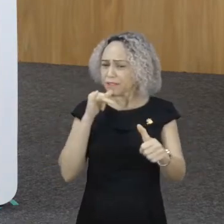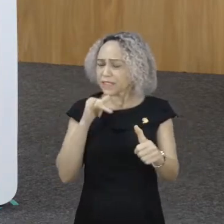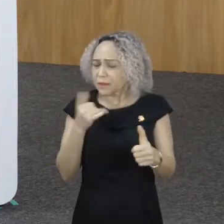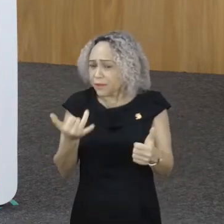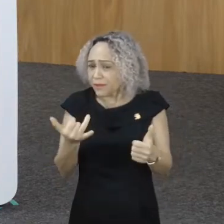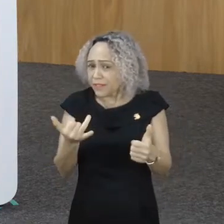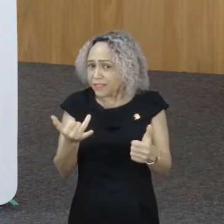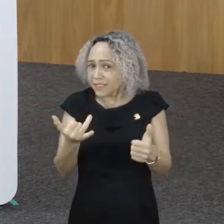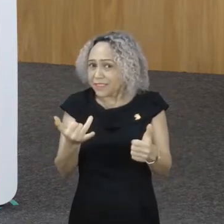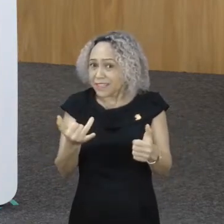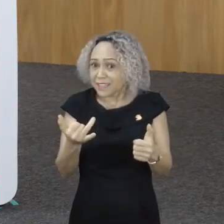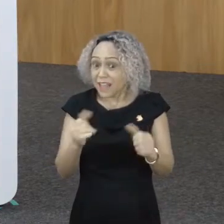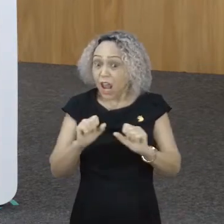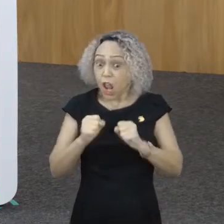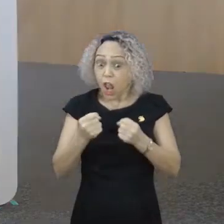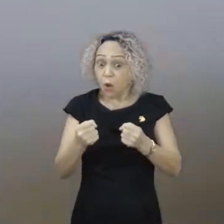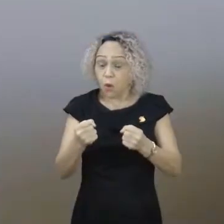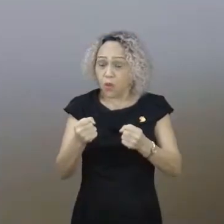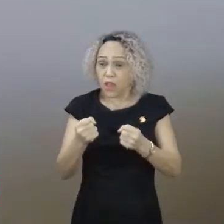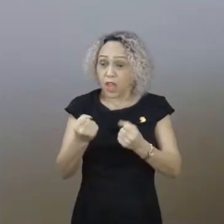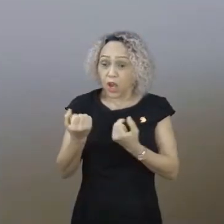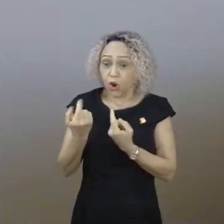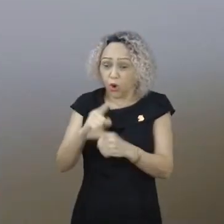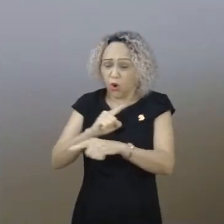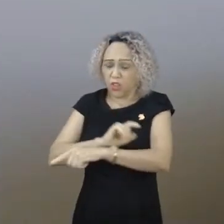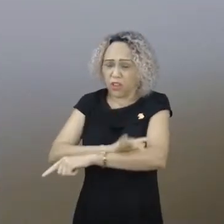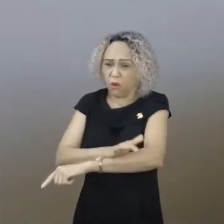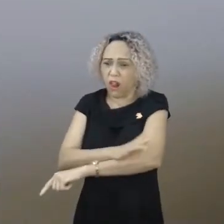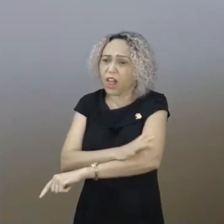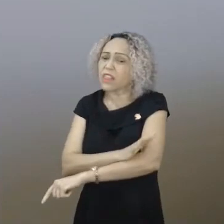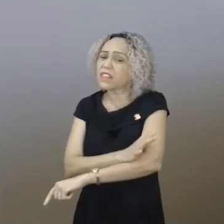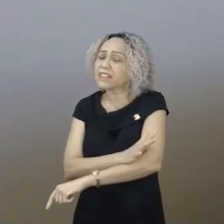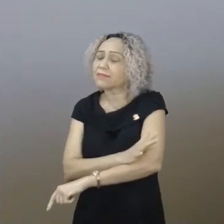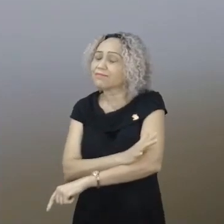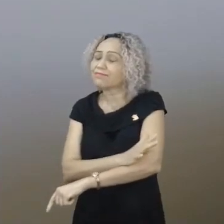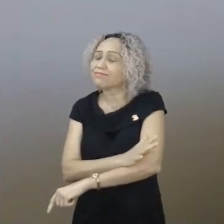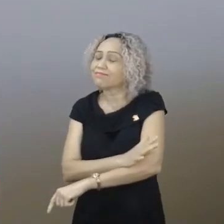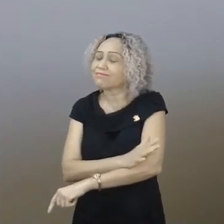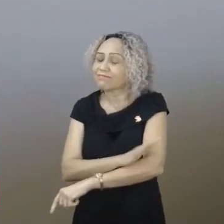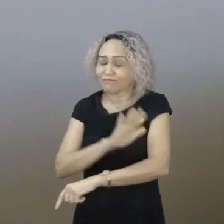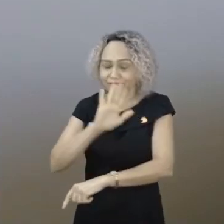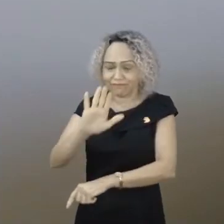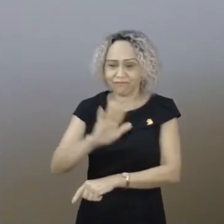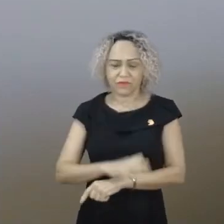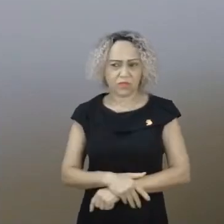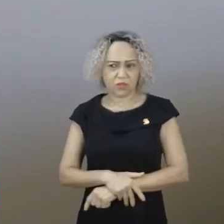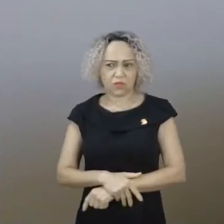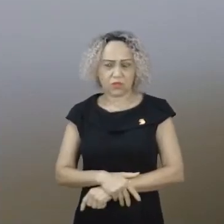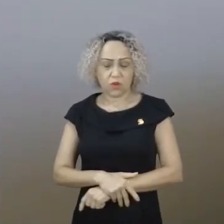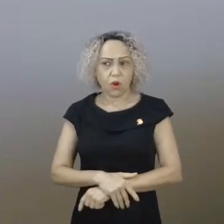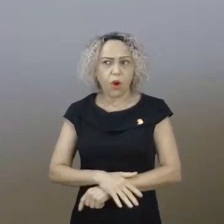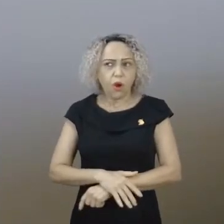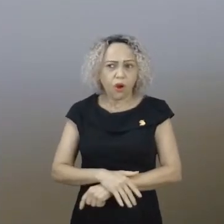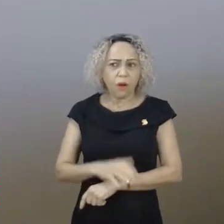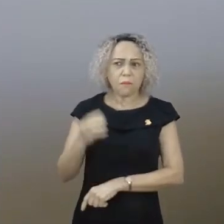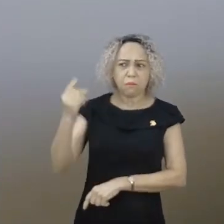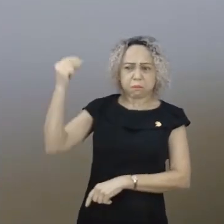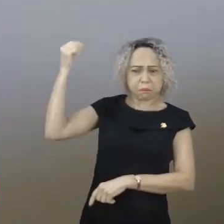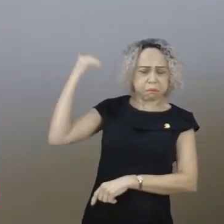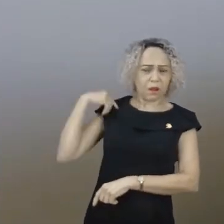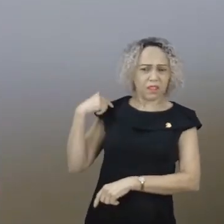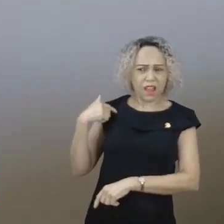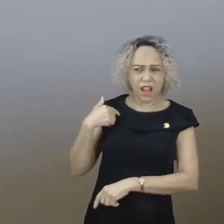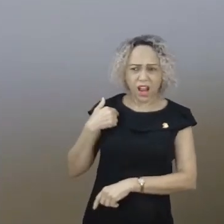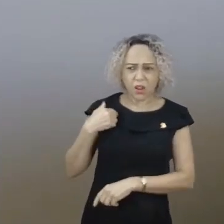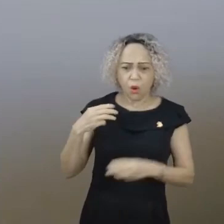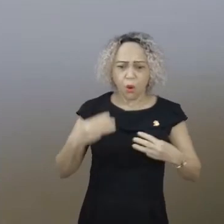Crescemos muito, né, em todo sentido. Nós criamos o Ministério da Igualdade Racial, que nunca existiu nesse país.